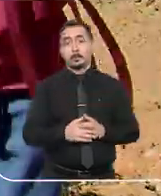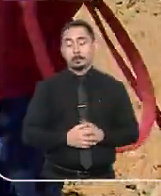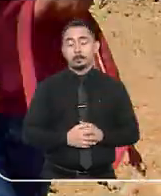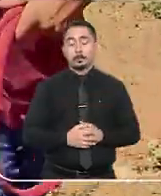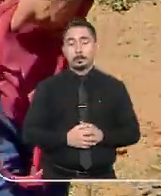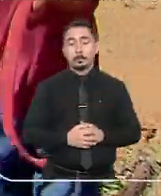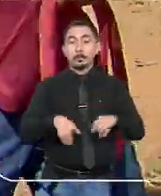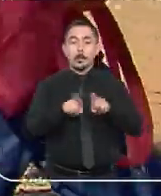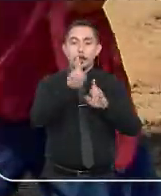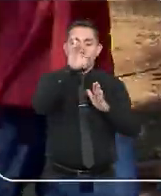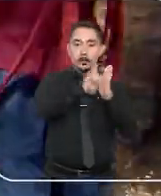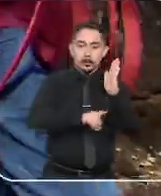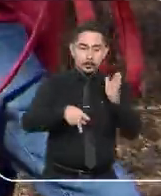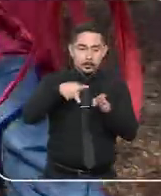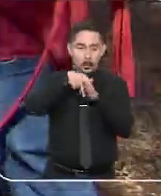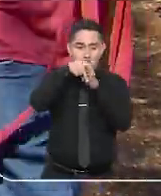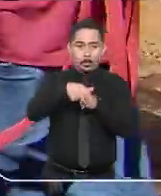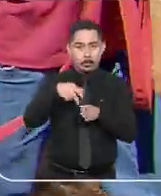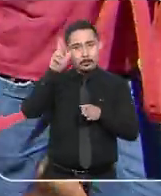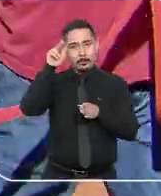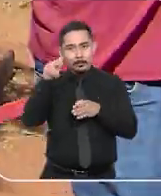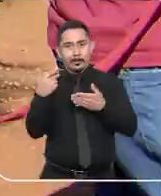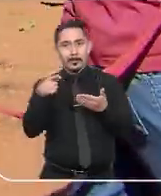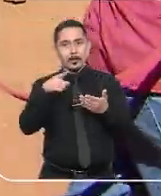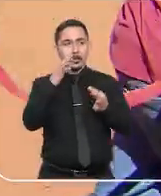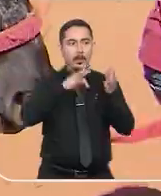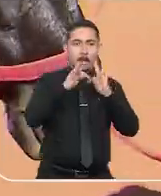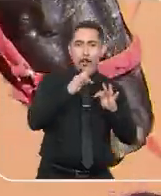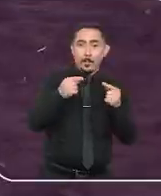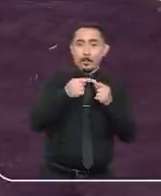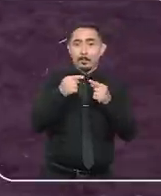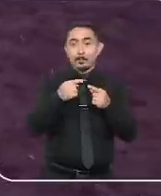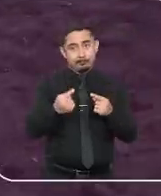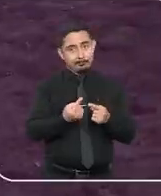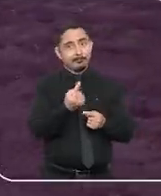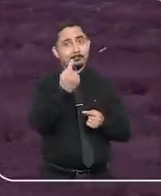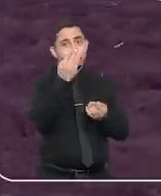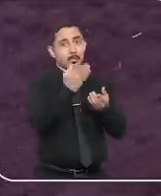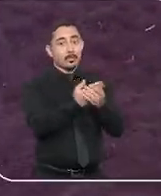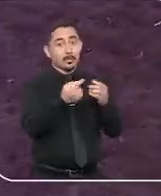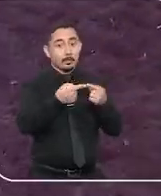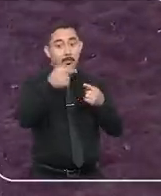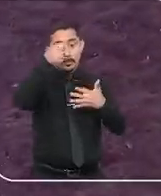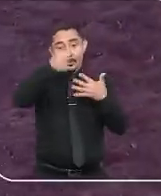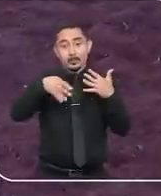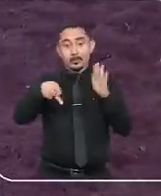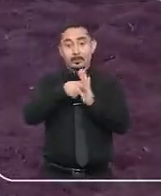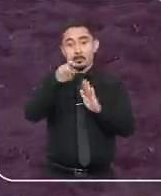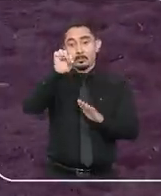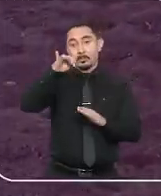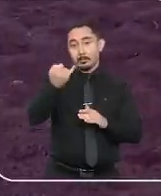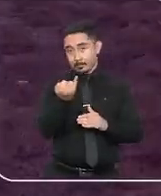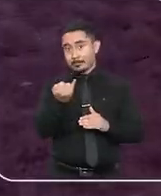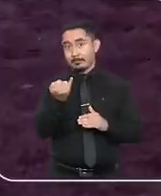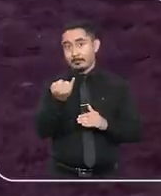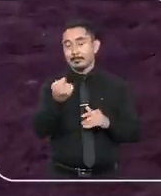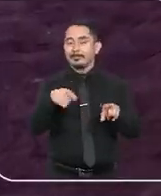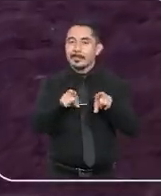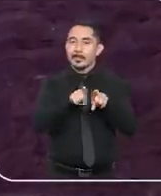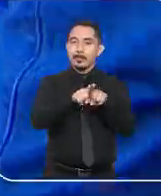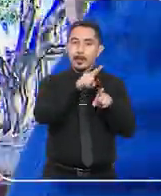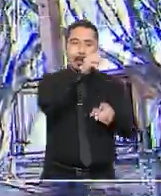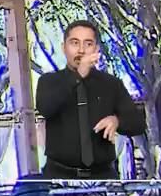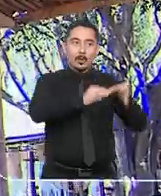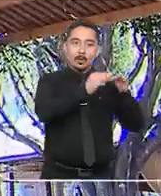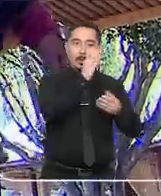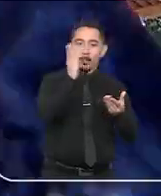condições. E o direito à ecoterapia como tratamento é um dos casos que compõem a jurisprudência do STJ,